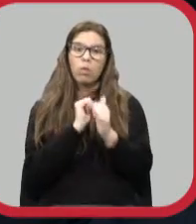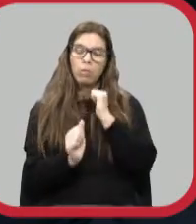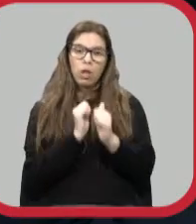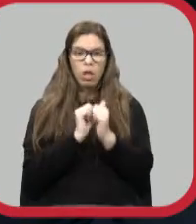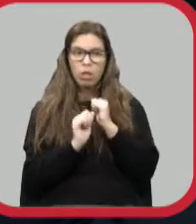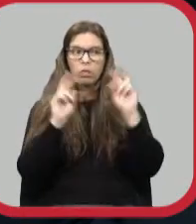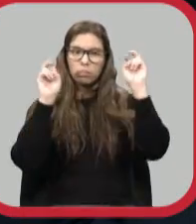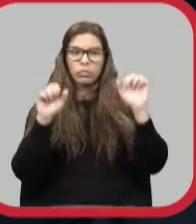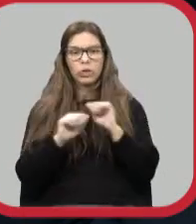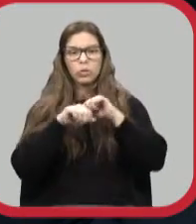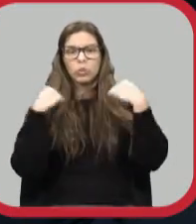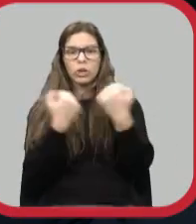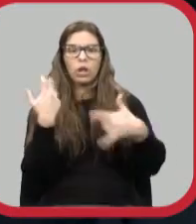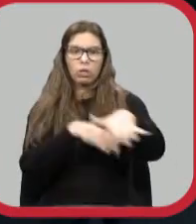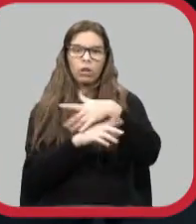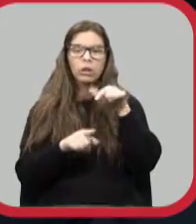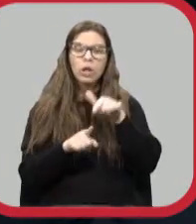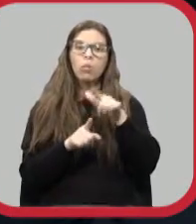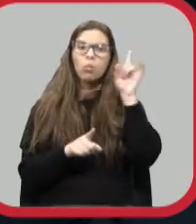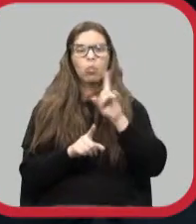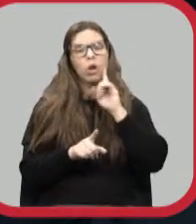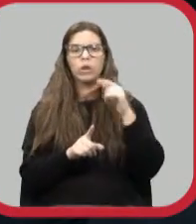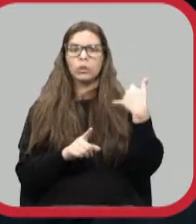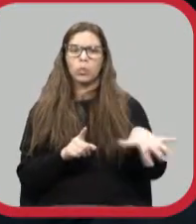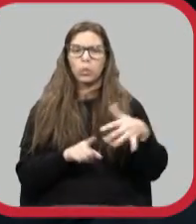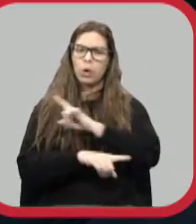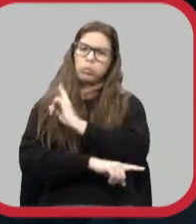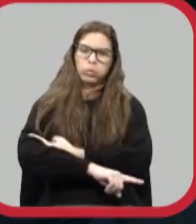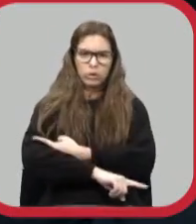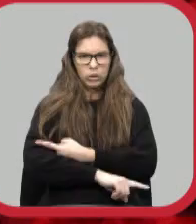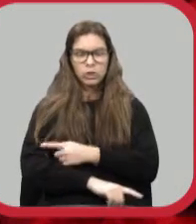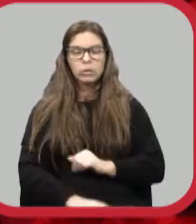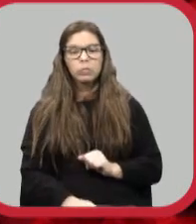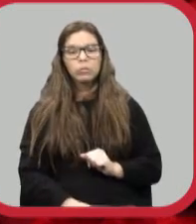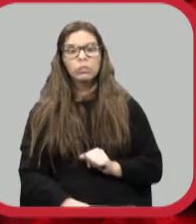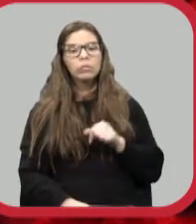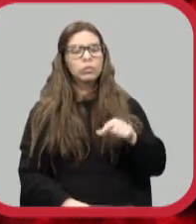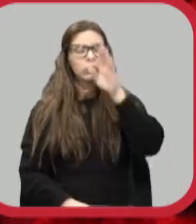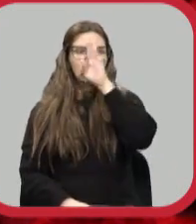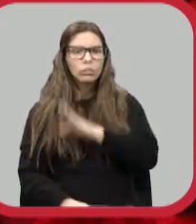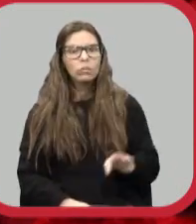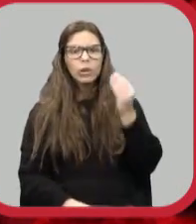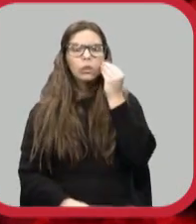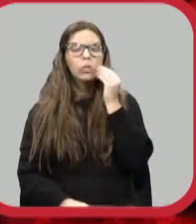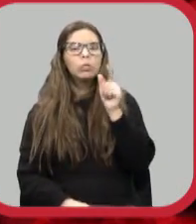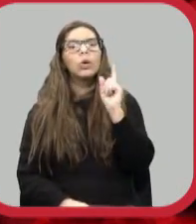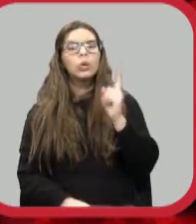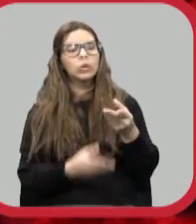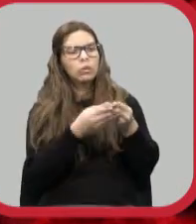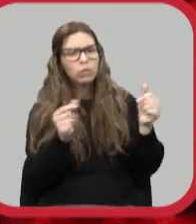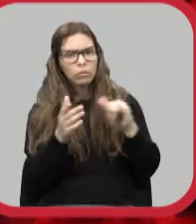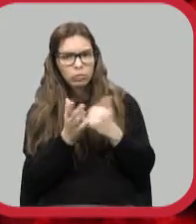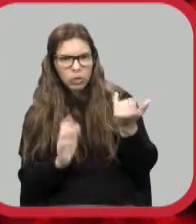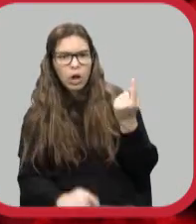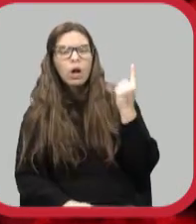sociedade, as mulheres têm um papel brutal nesse processo. Mas achas, na prática, como é que essa lacuna se